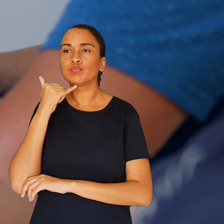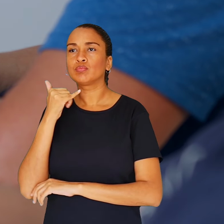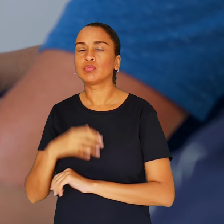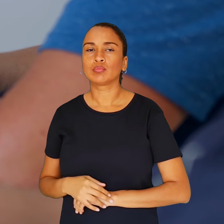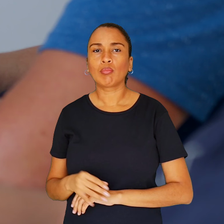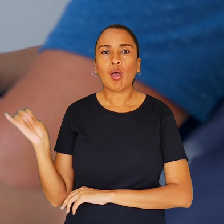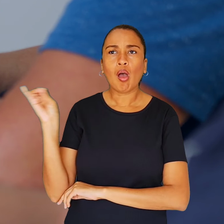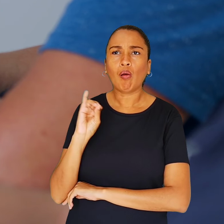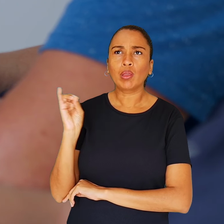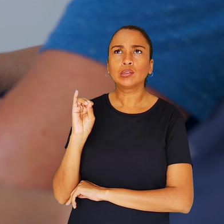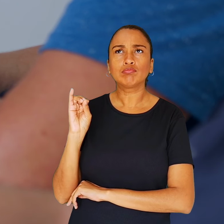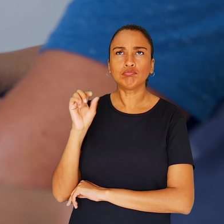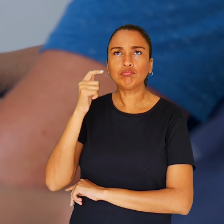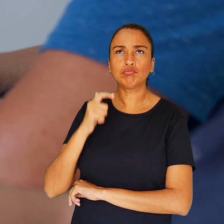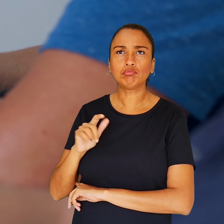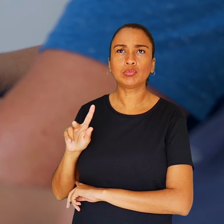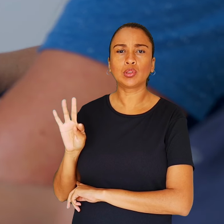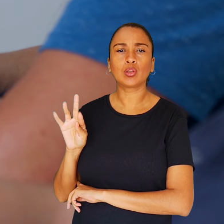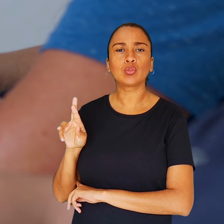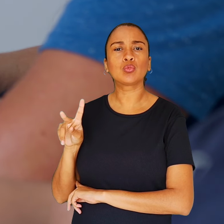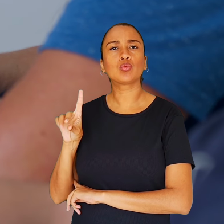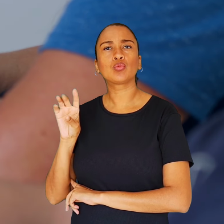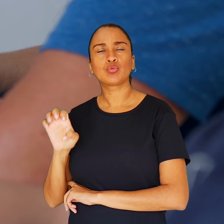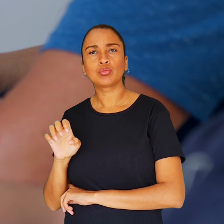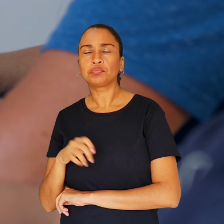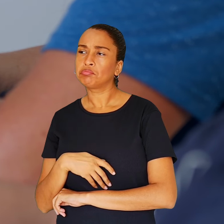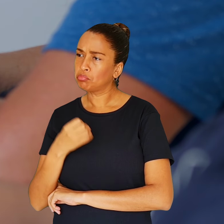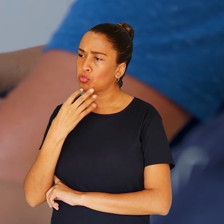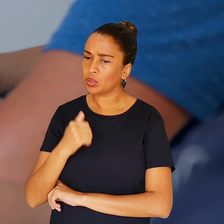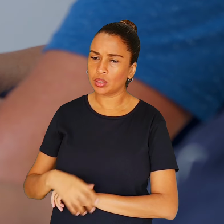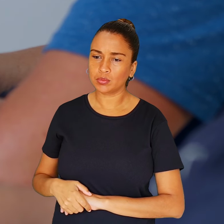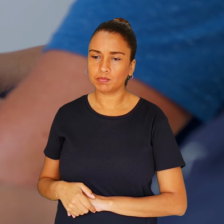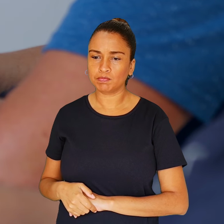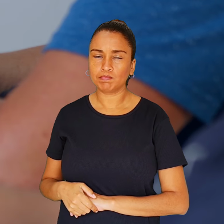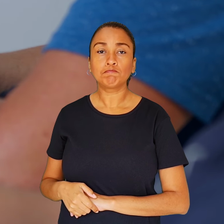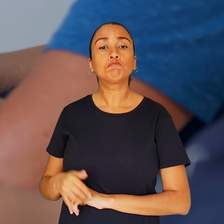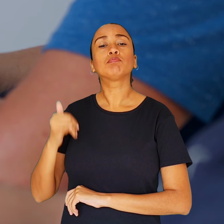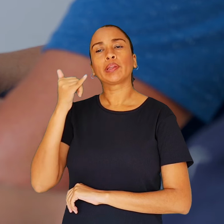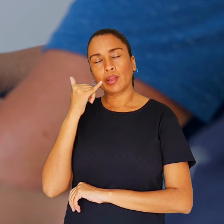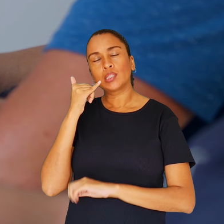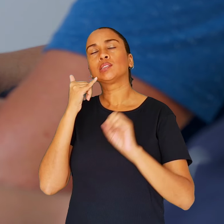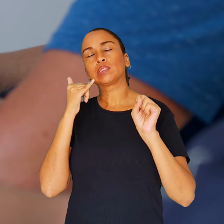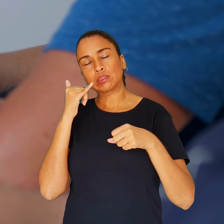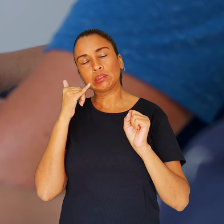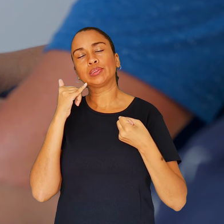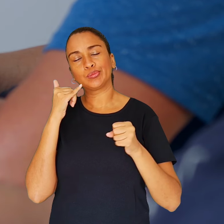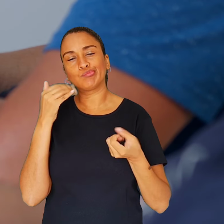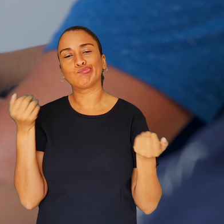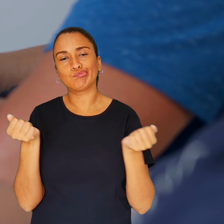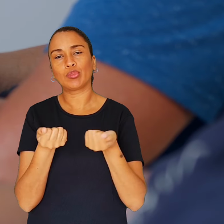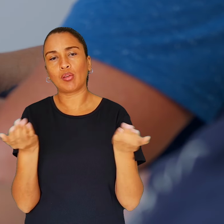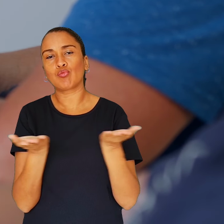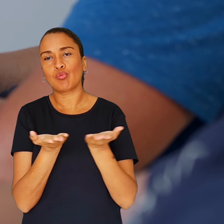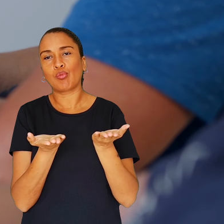Alô? É a Trude? Pachmarto? Não, eu tô aqui com eles, sim.